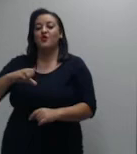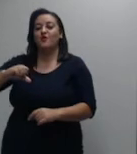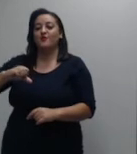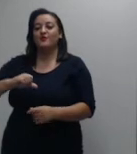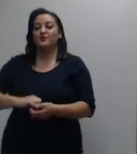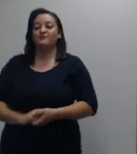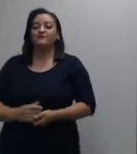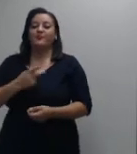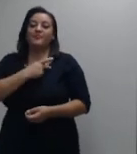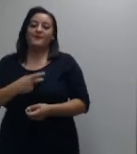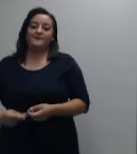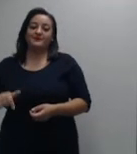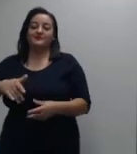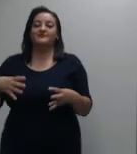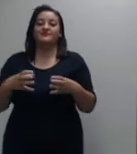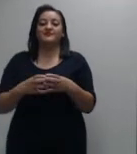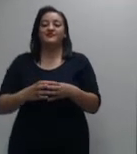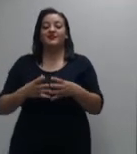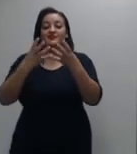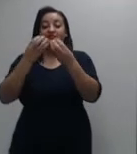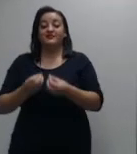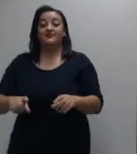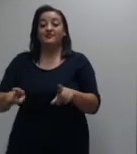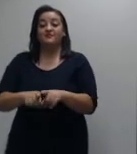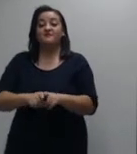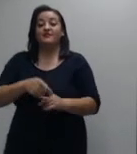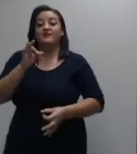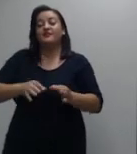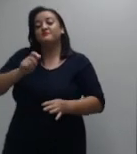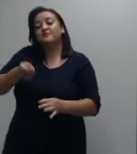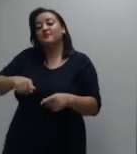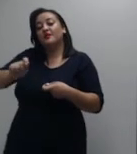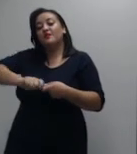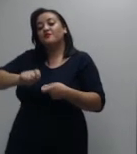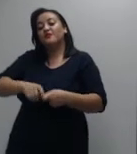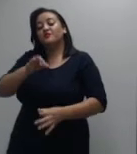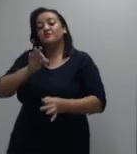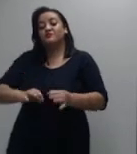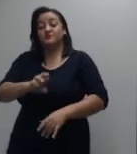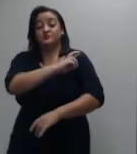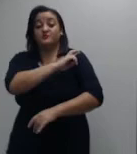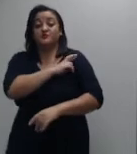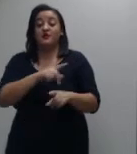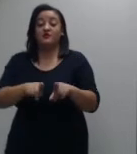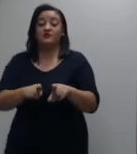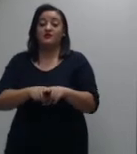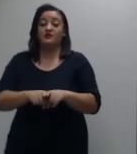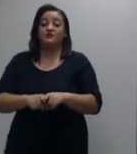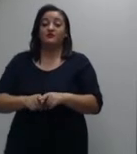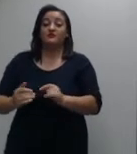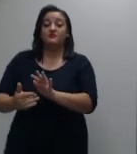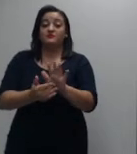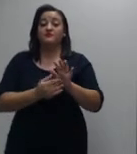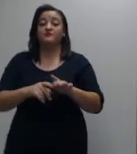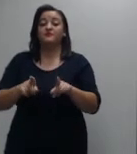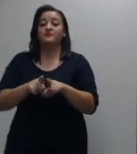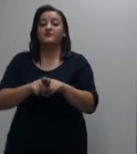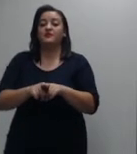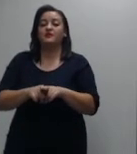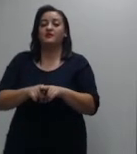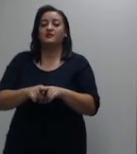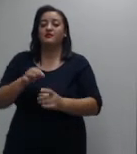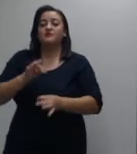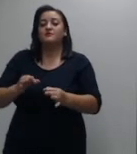presidência desta corte considera da sentença proferida por juiz competente o comparecimento das partes que Deus está